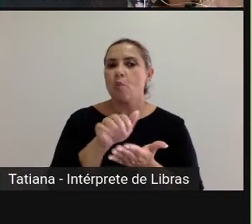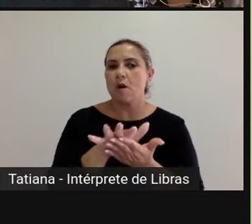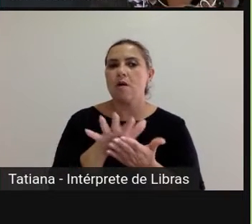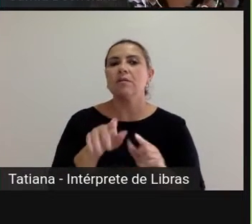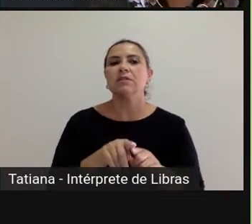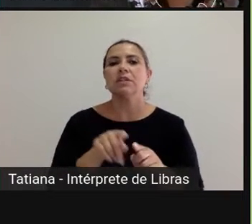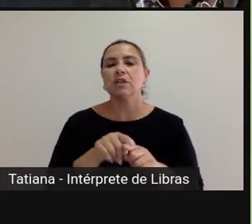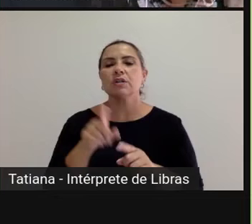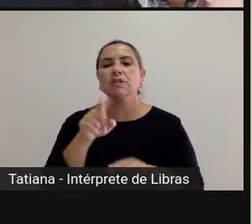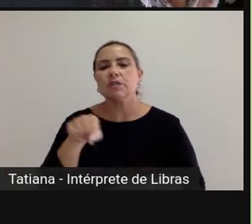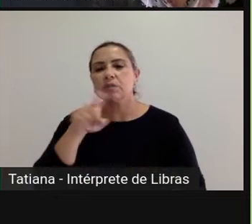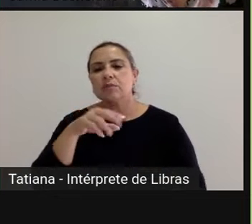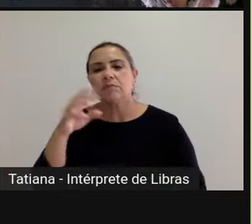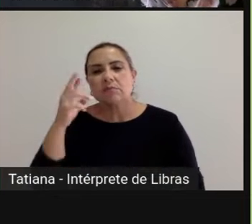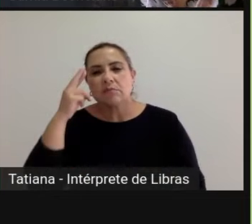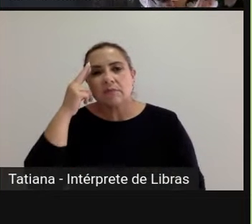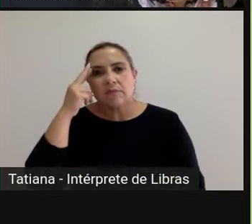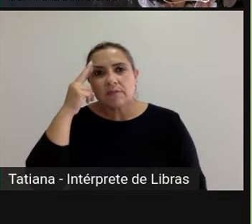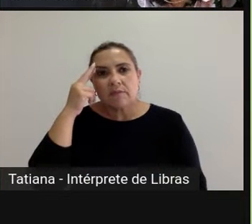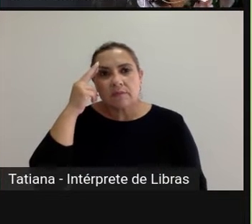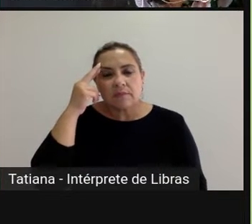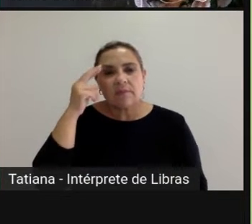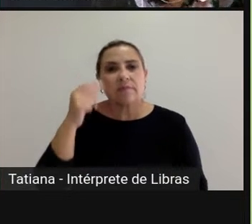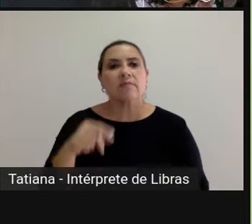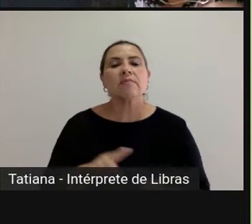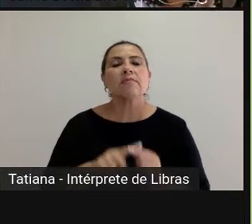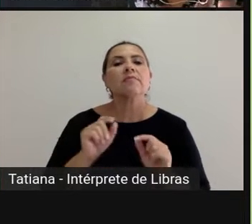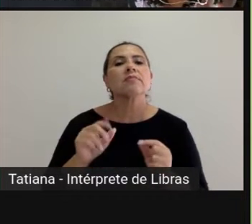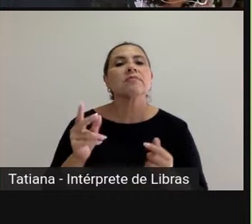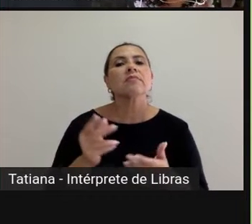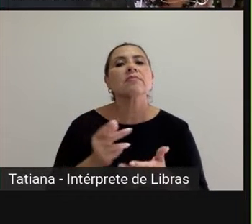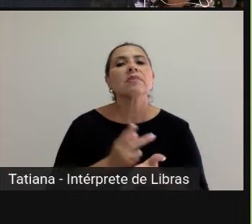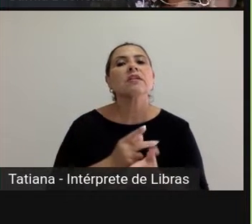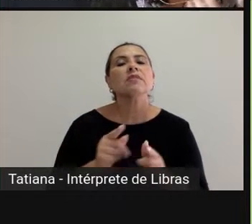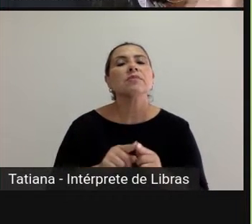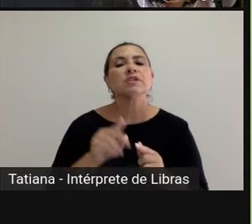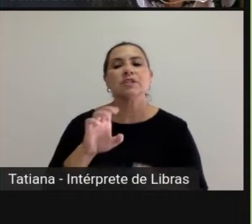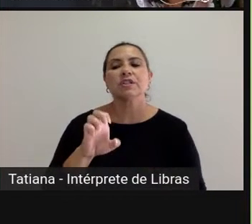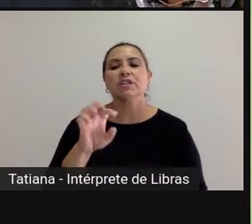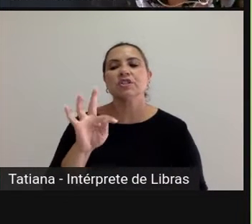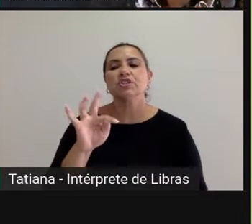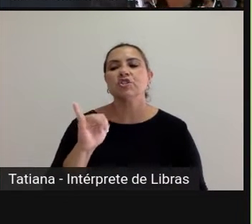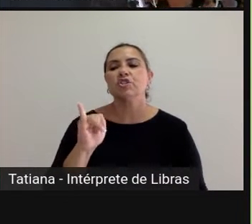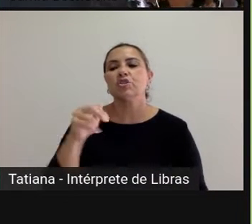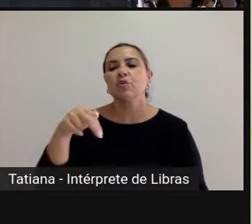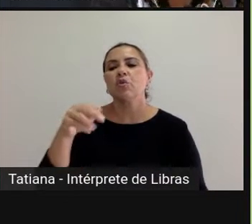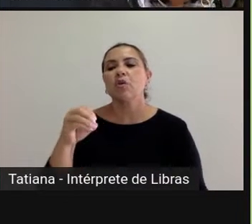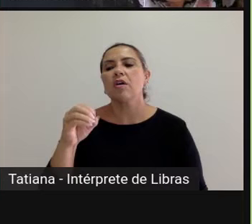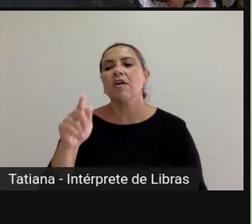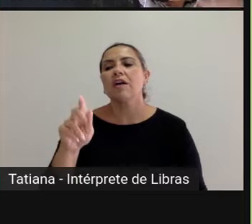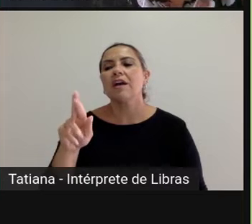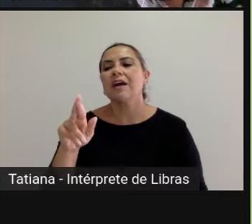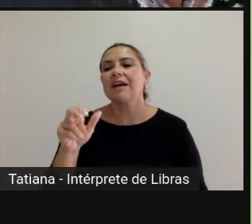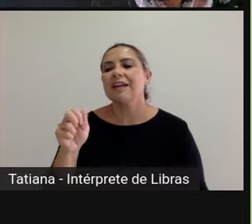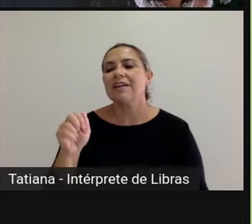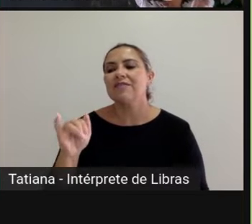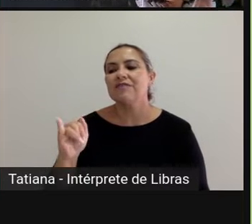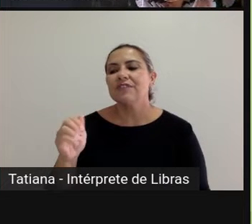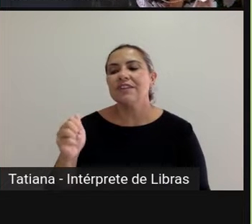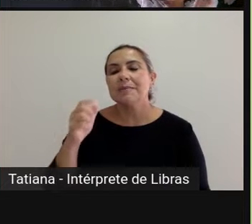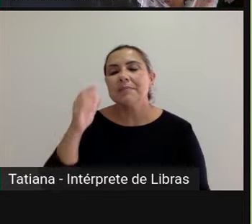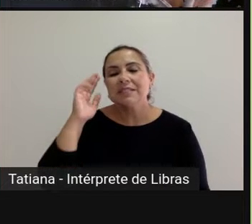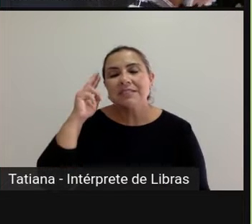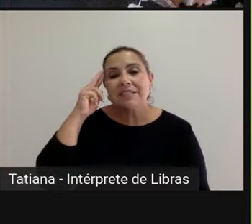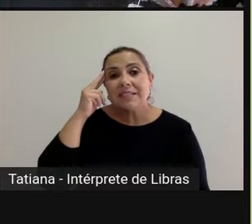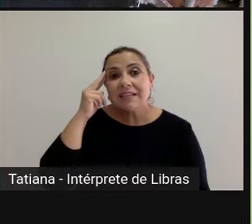muitas reflexões sobre esse cotidiano, né? Porque etnografia é também sobre reflexividade, né? O tempo